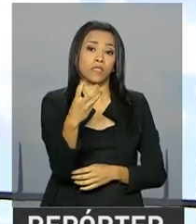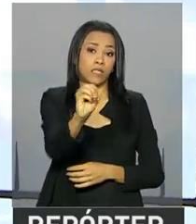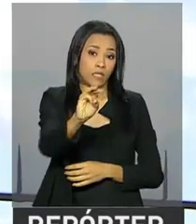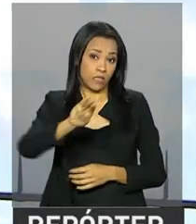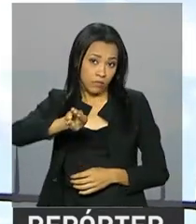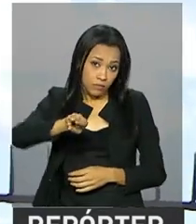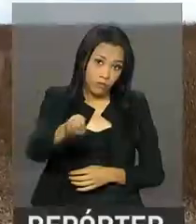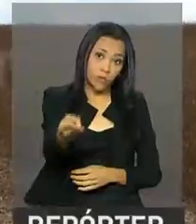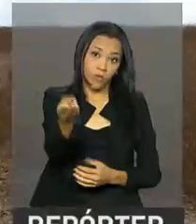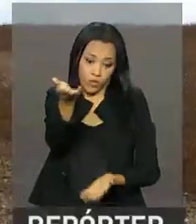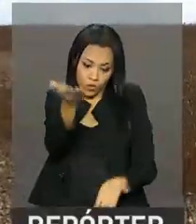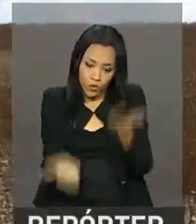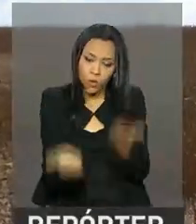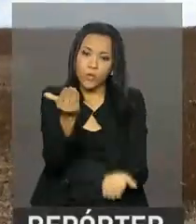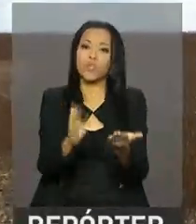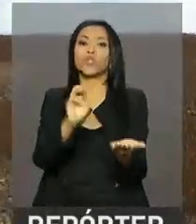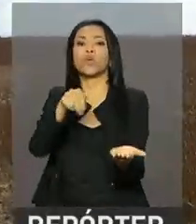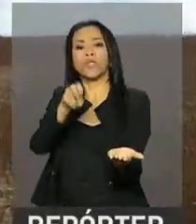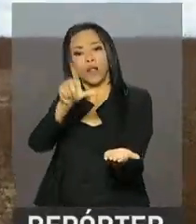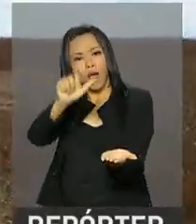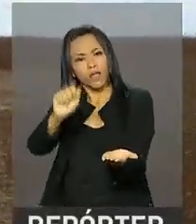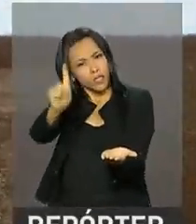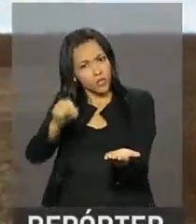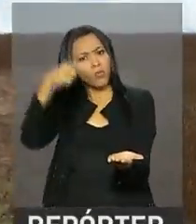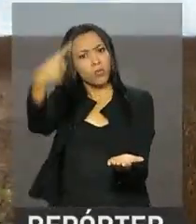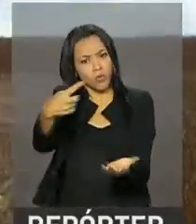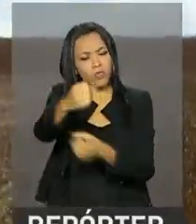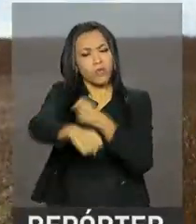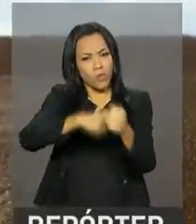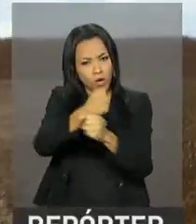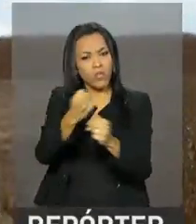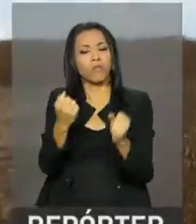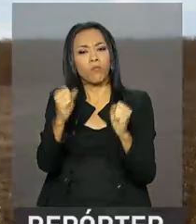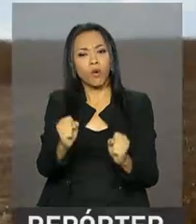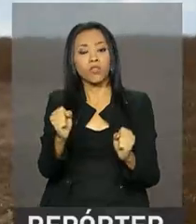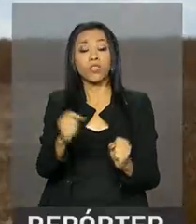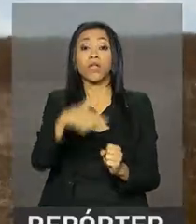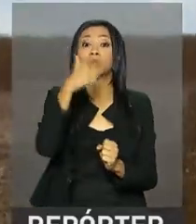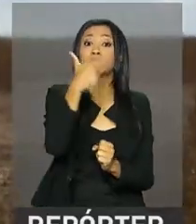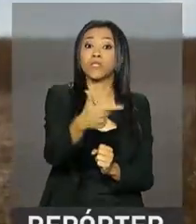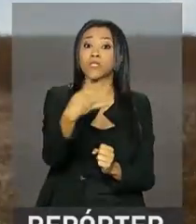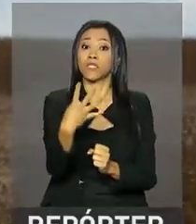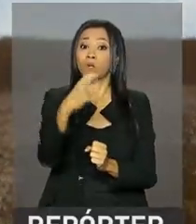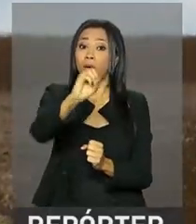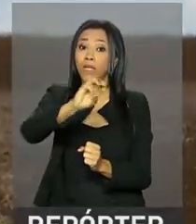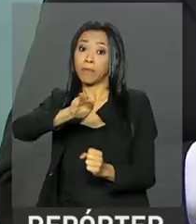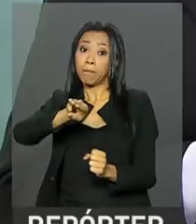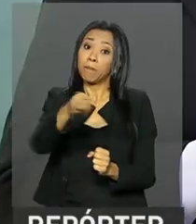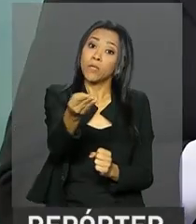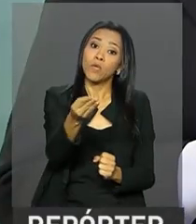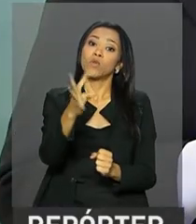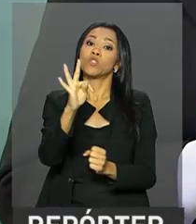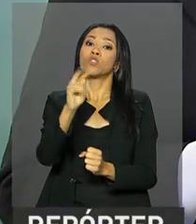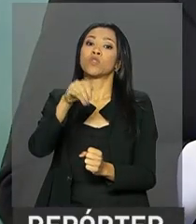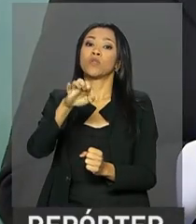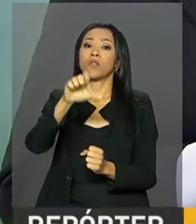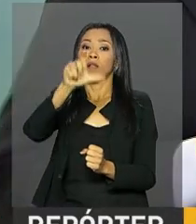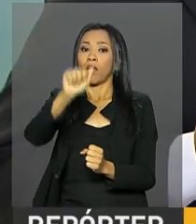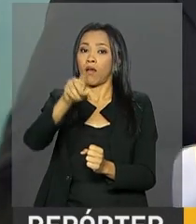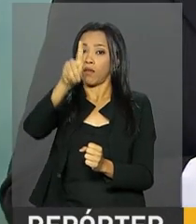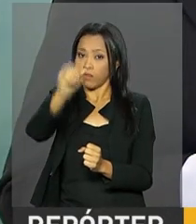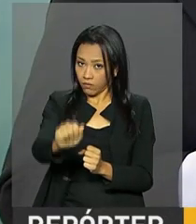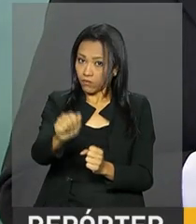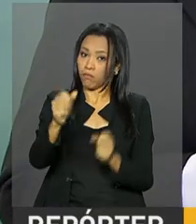toneladas de grãos e no ano que vem pode chegar a 240 milhões de toneladas. Além da safra